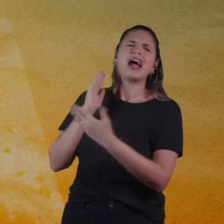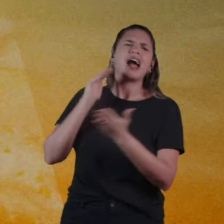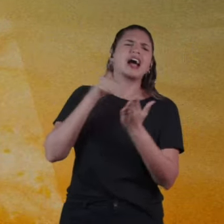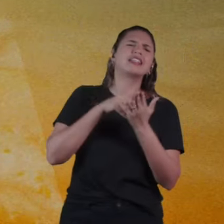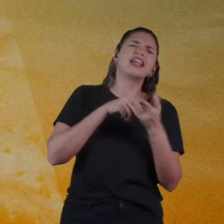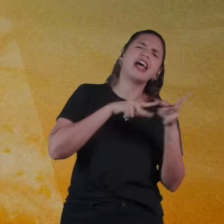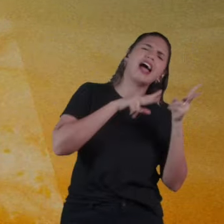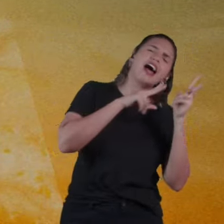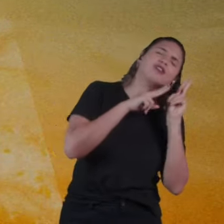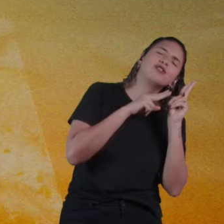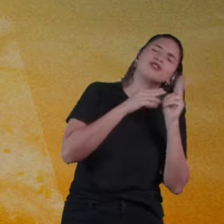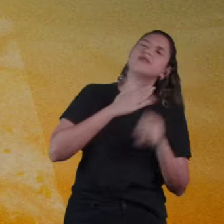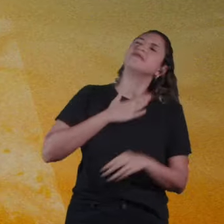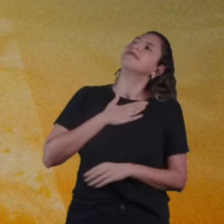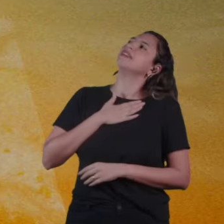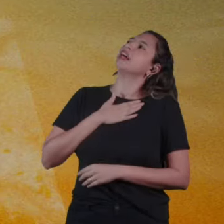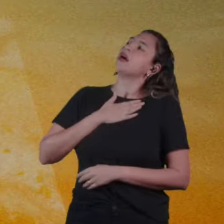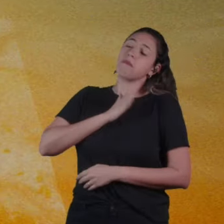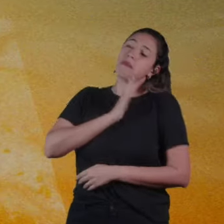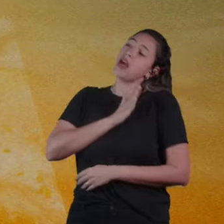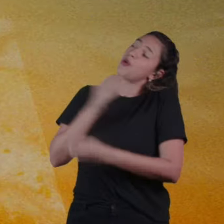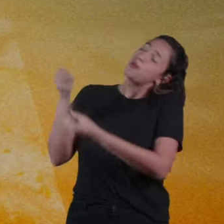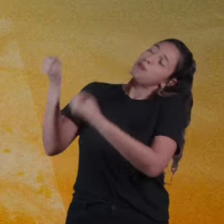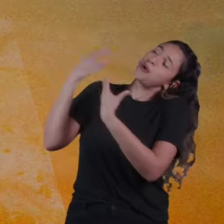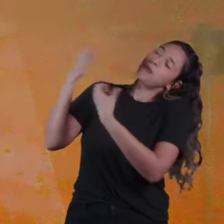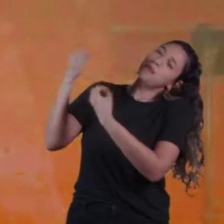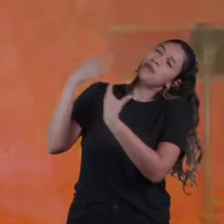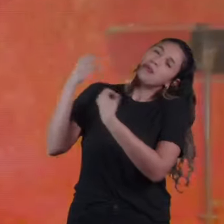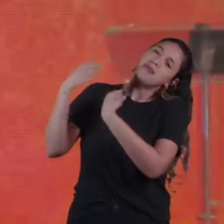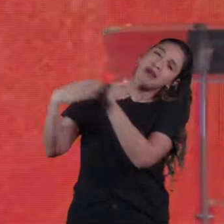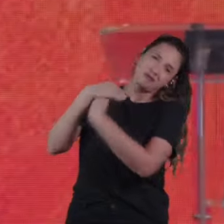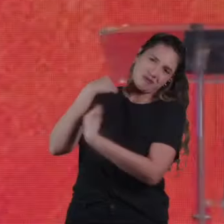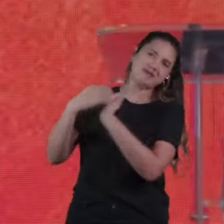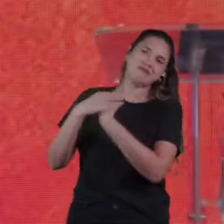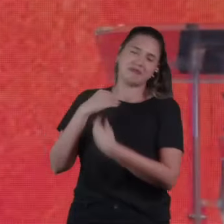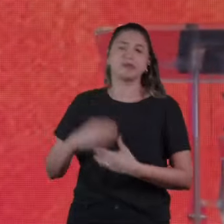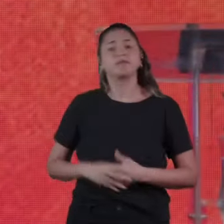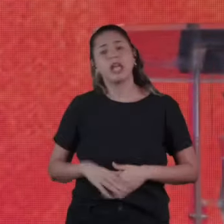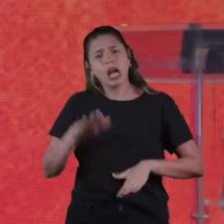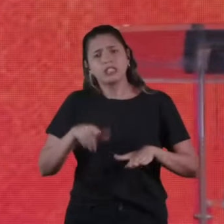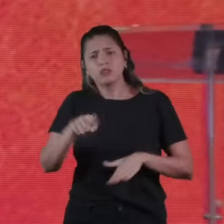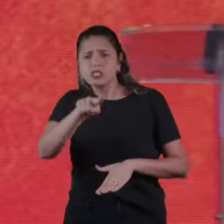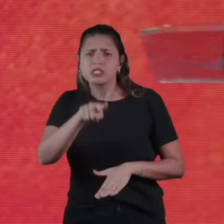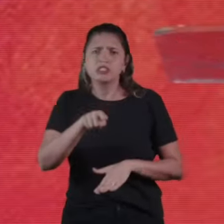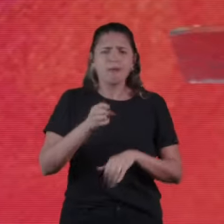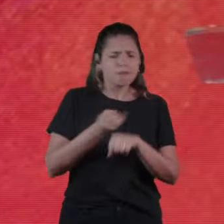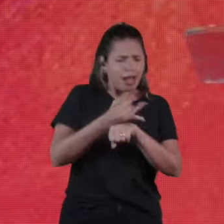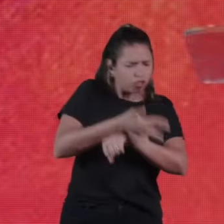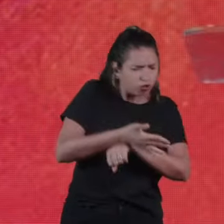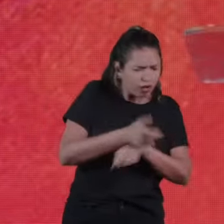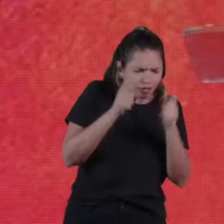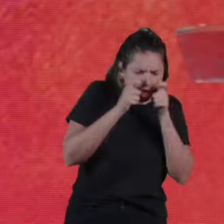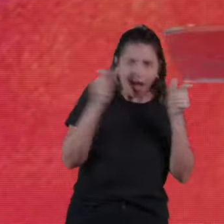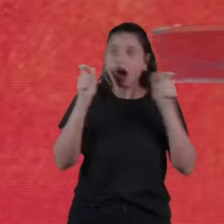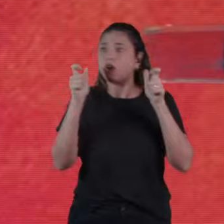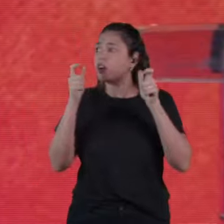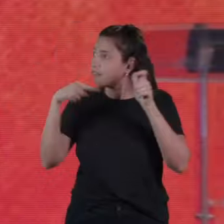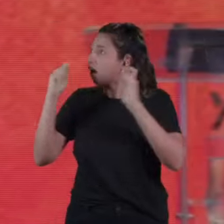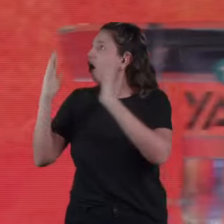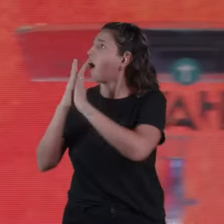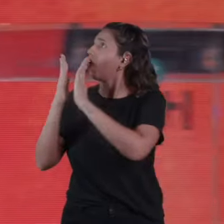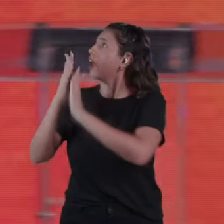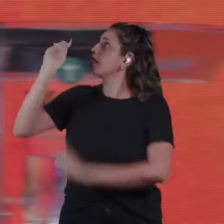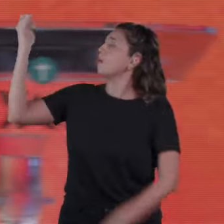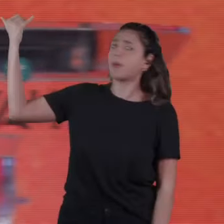coração me ensina. Ele te aconselha, te ensina. Você está lá de madrugada, acorda, vai orar, e Deus vai falar com